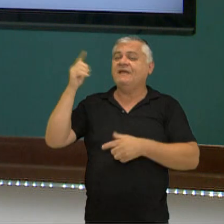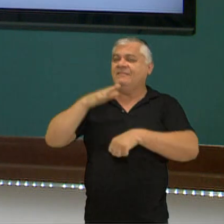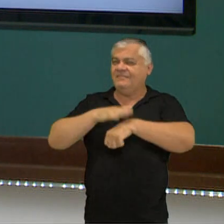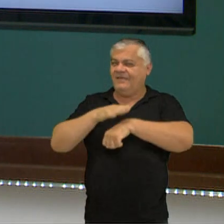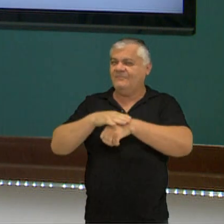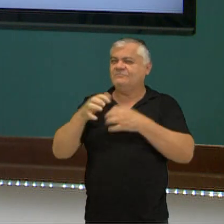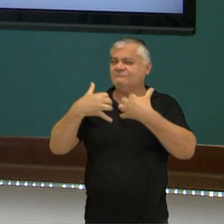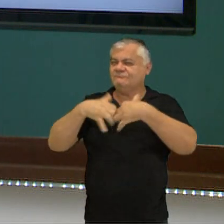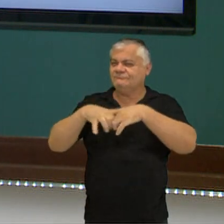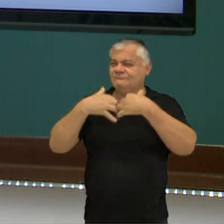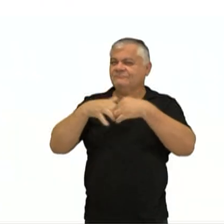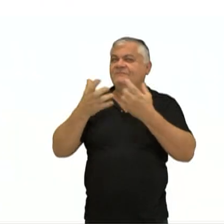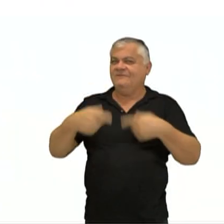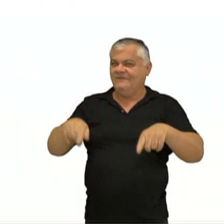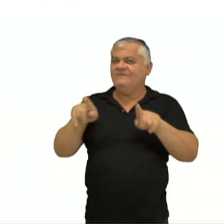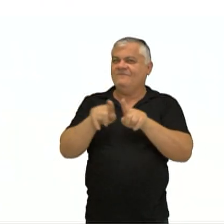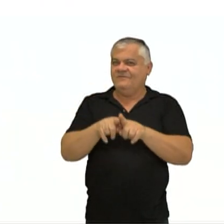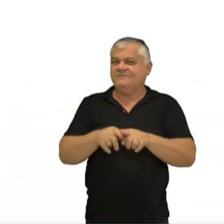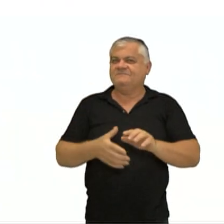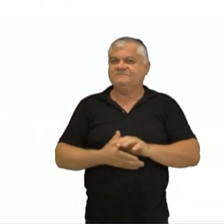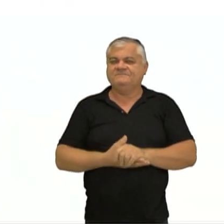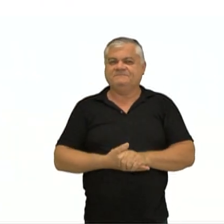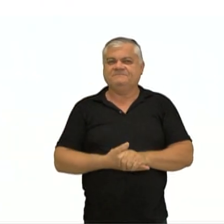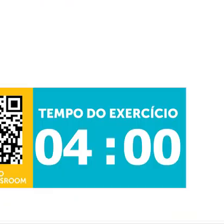tempinho para vocês pensarem e já voltamos a conferir.